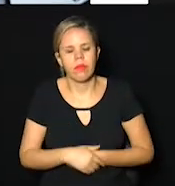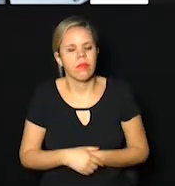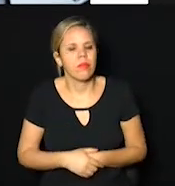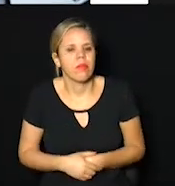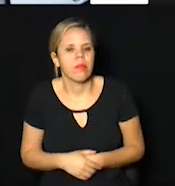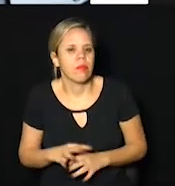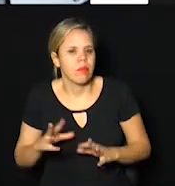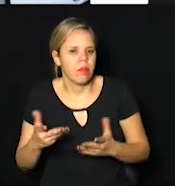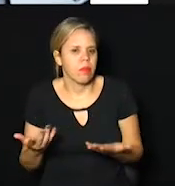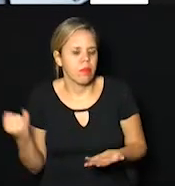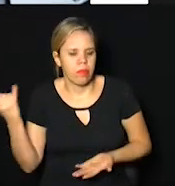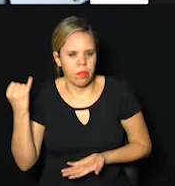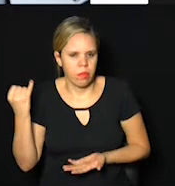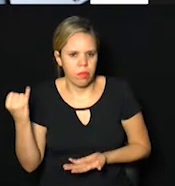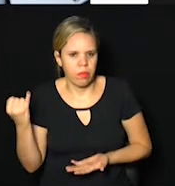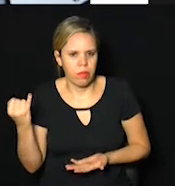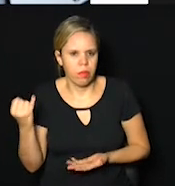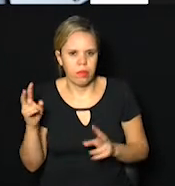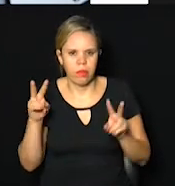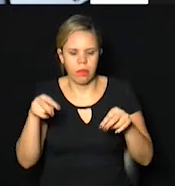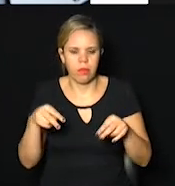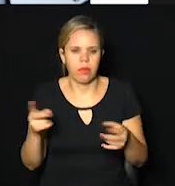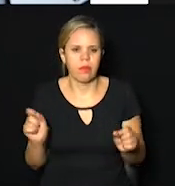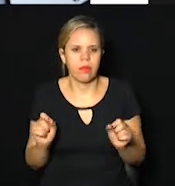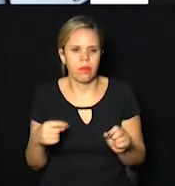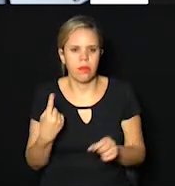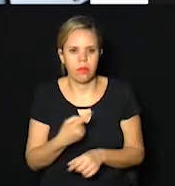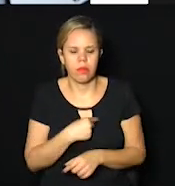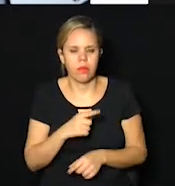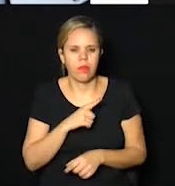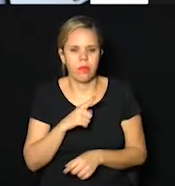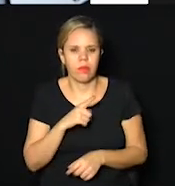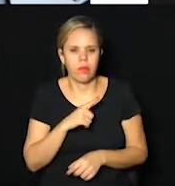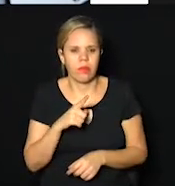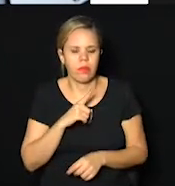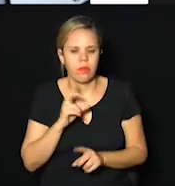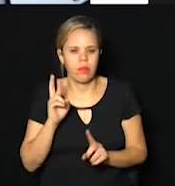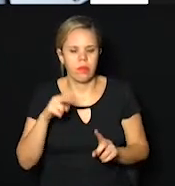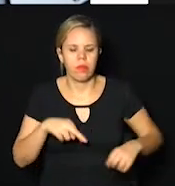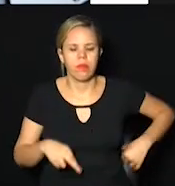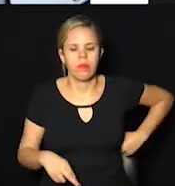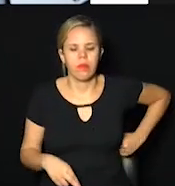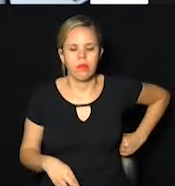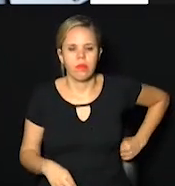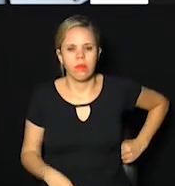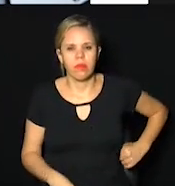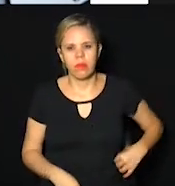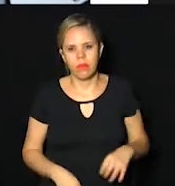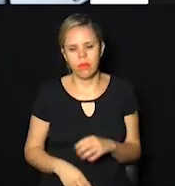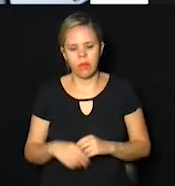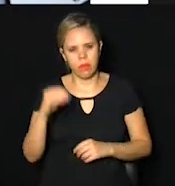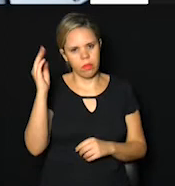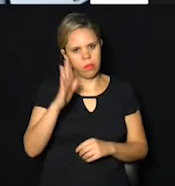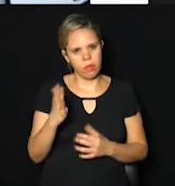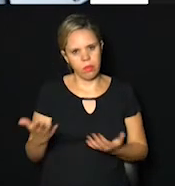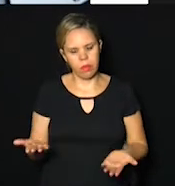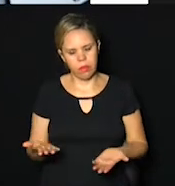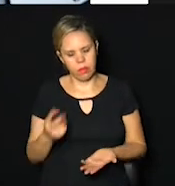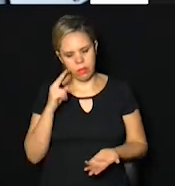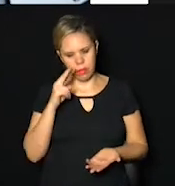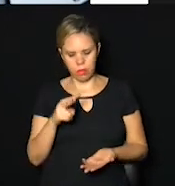tudo isso é importante. Olhar um pouco para aquilo que a gente tem como referência, inclusive do Brasil, né? Quando a gente